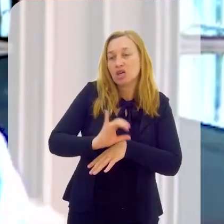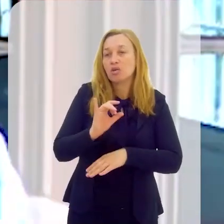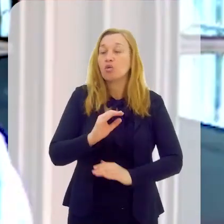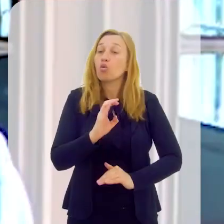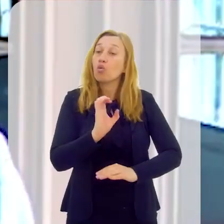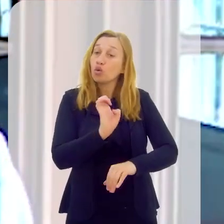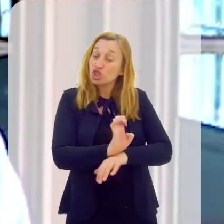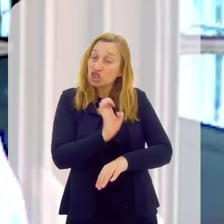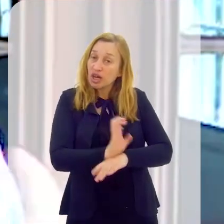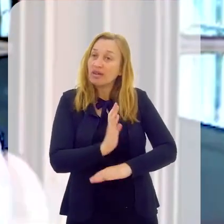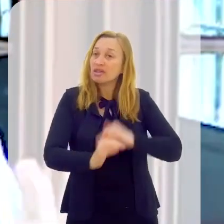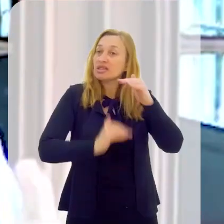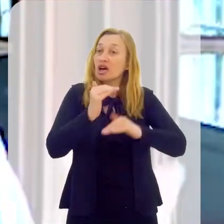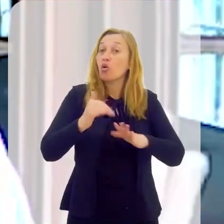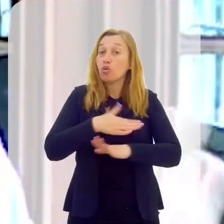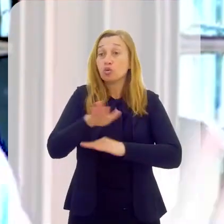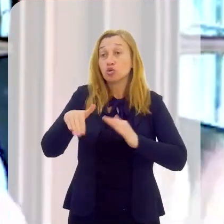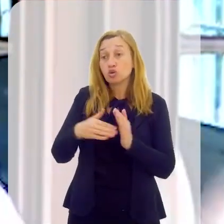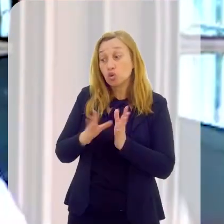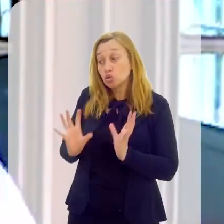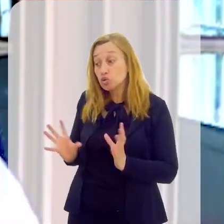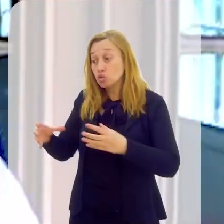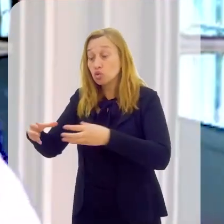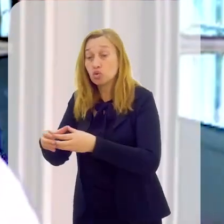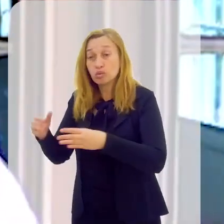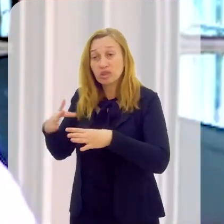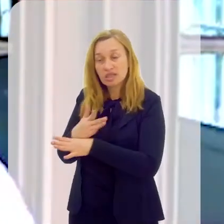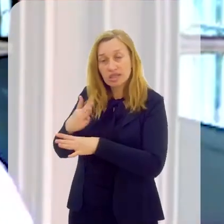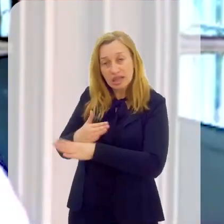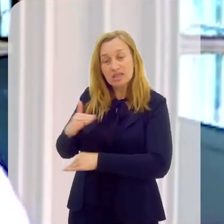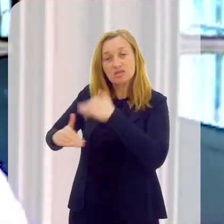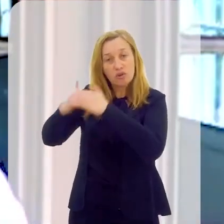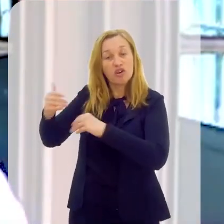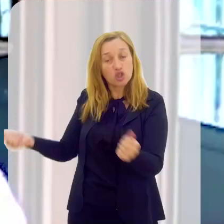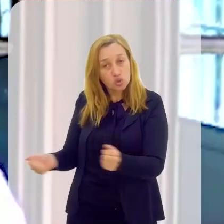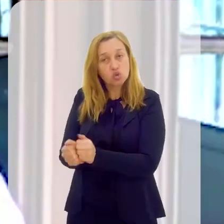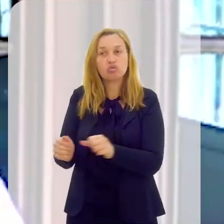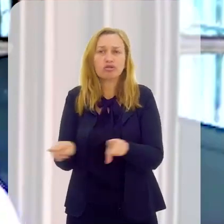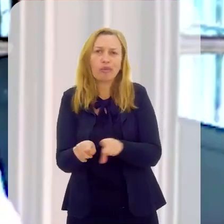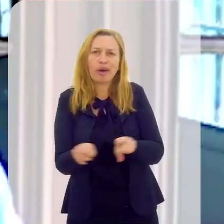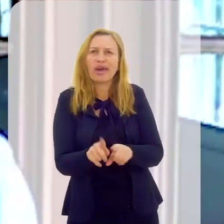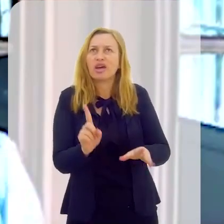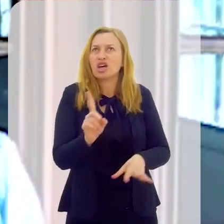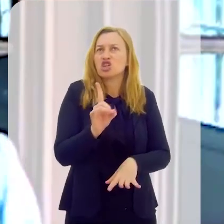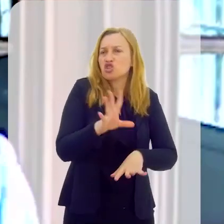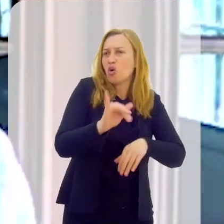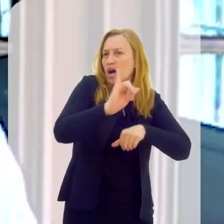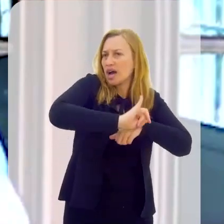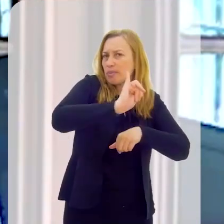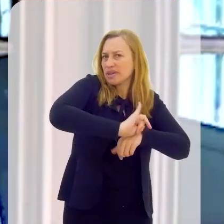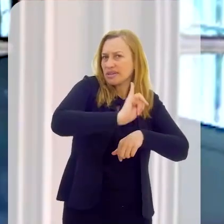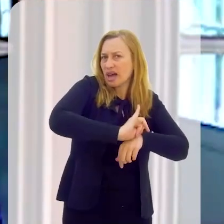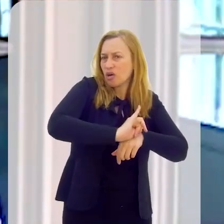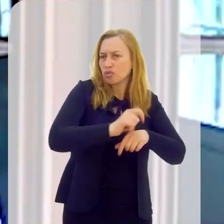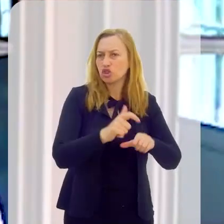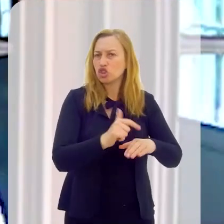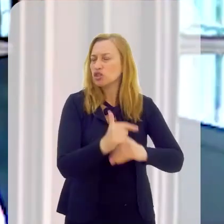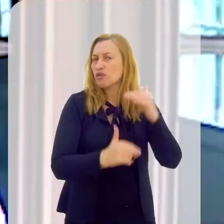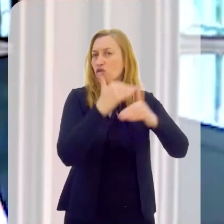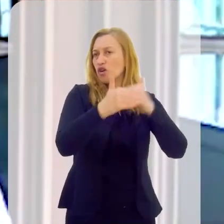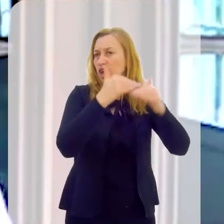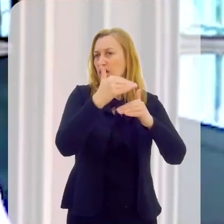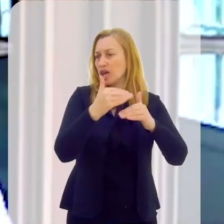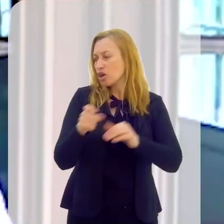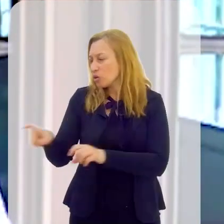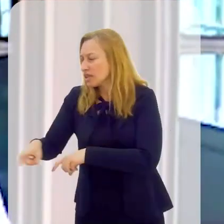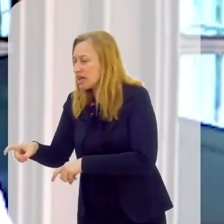o Estado vai desenvolver quando todo esse conjunto de cidades conseguirem se desenvolver, né? Não adianta a capital ou meia dúzia